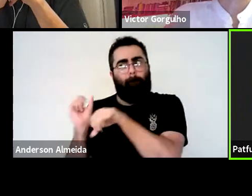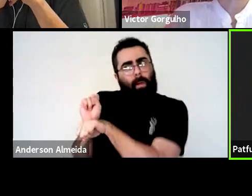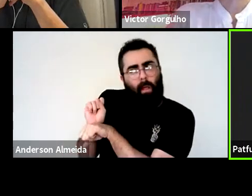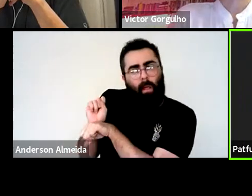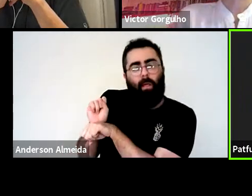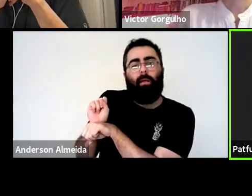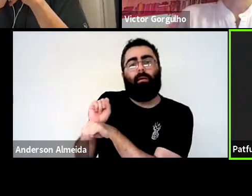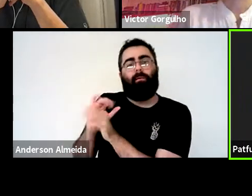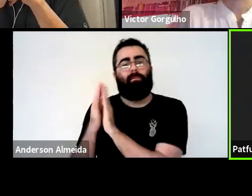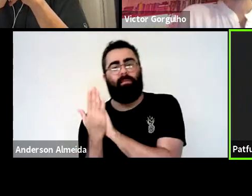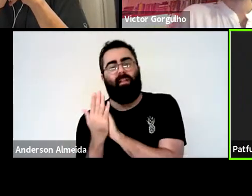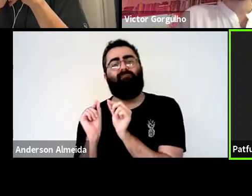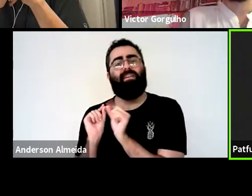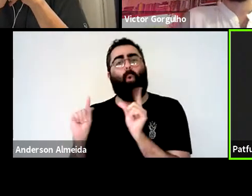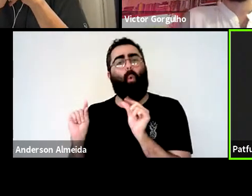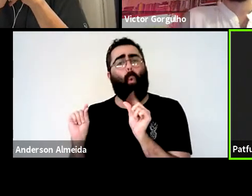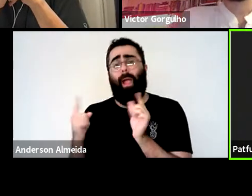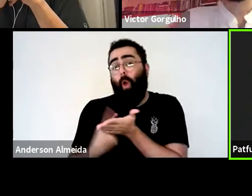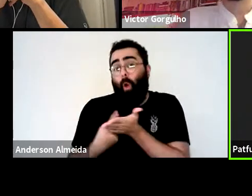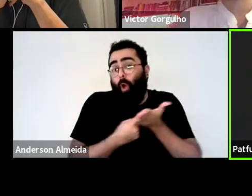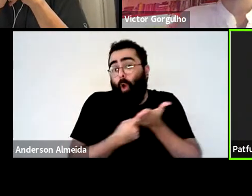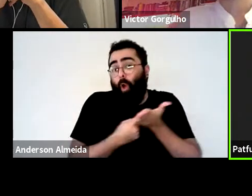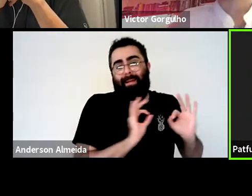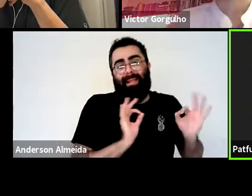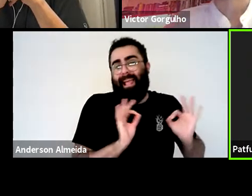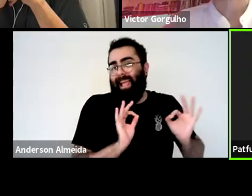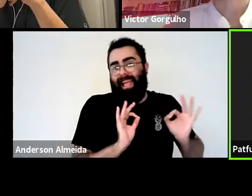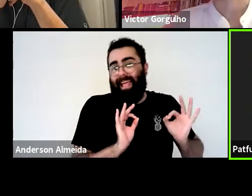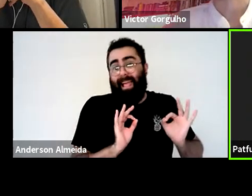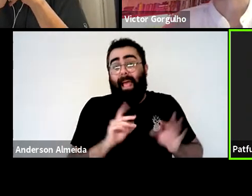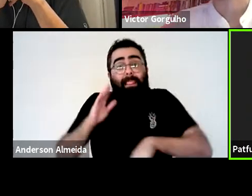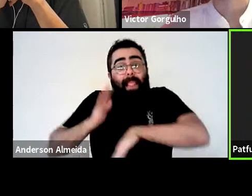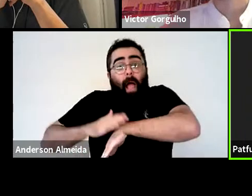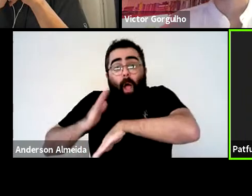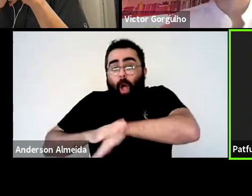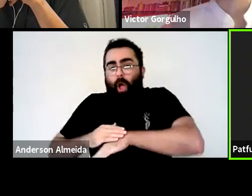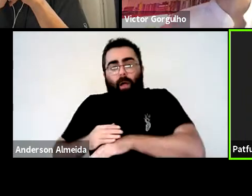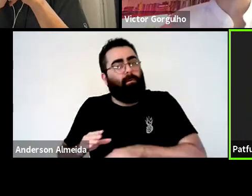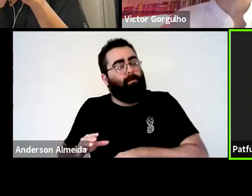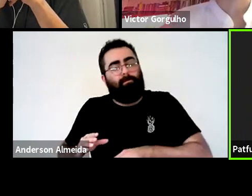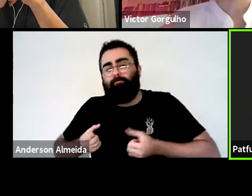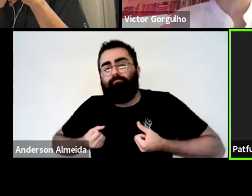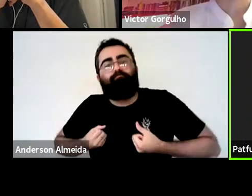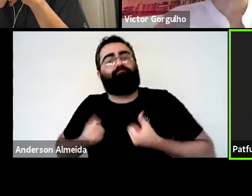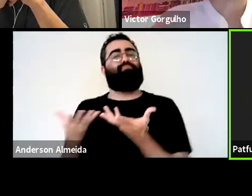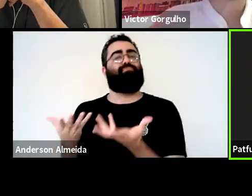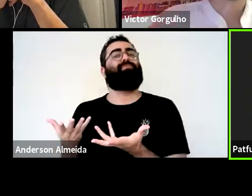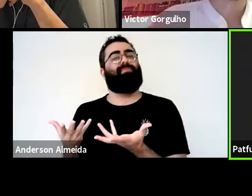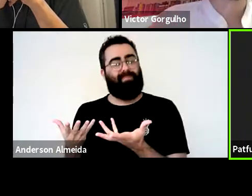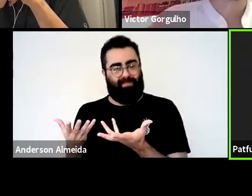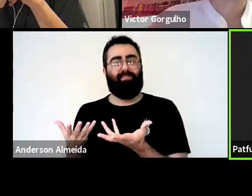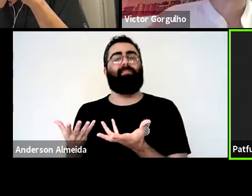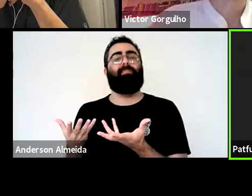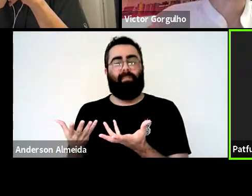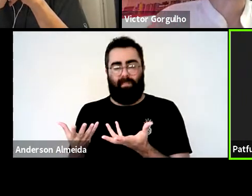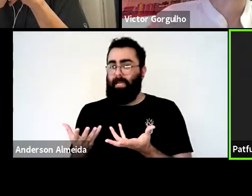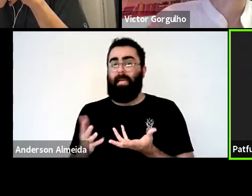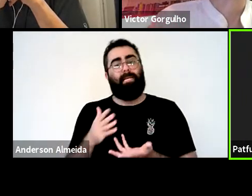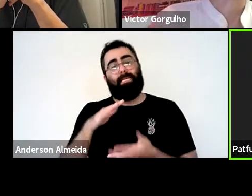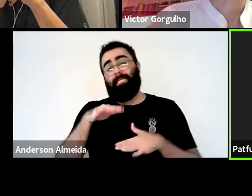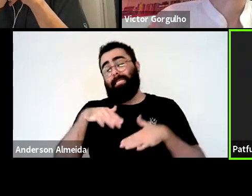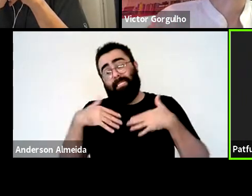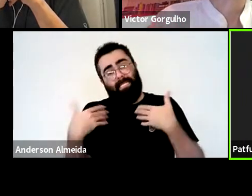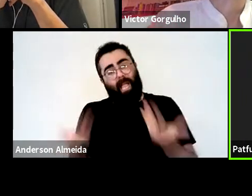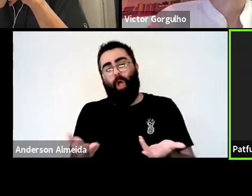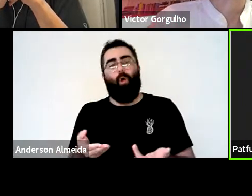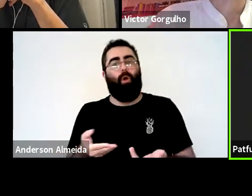está confortável com o que a gente está fazendo. Não tem como eu fazer um trabalho e esquecer que o David está do lado. Sim. Ou esquecer, ai,